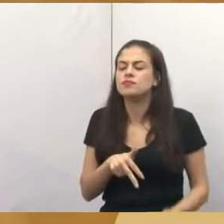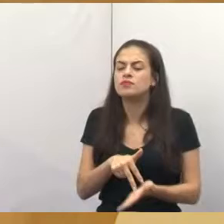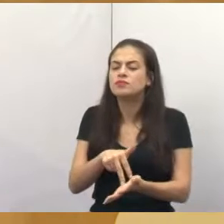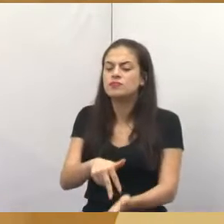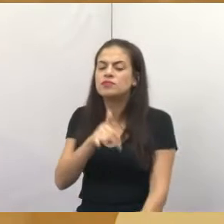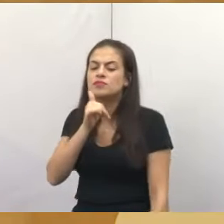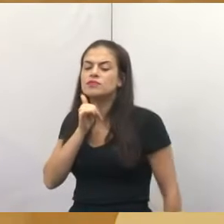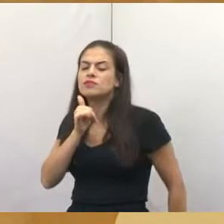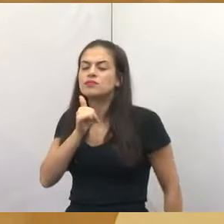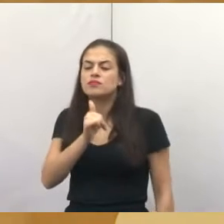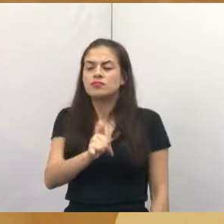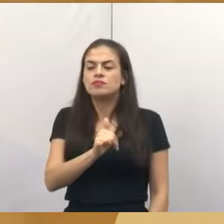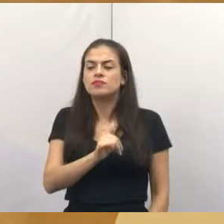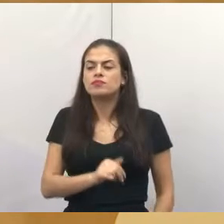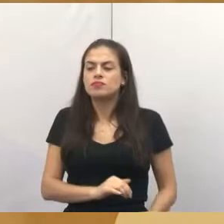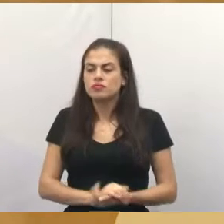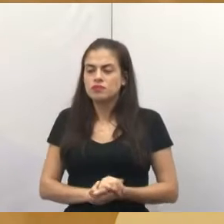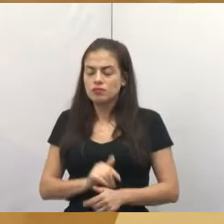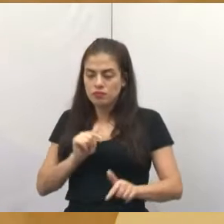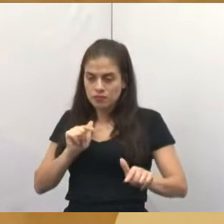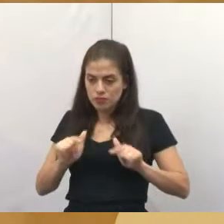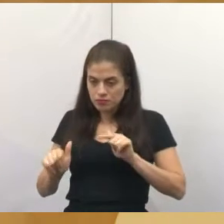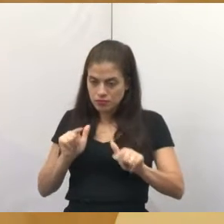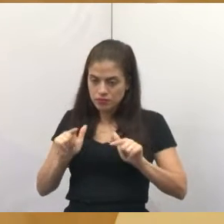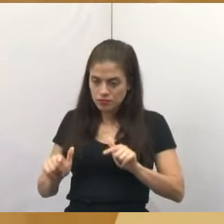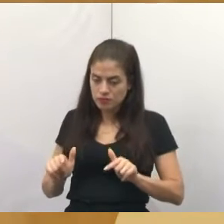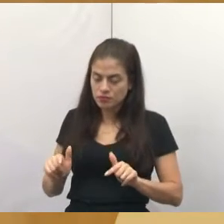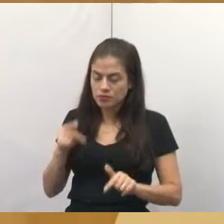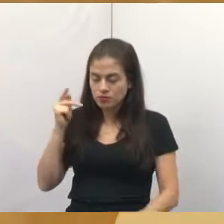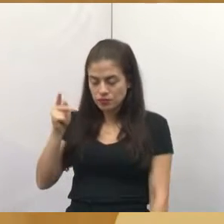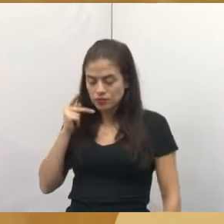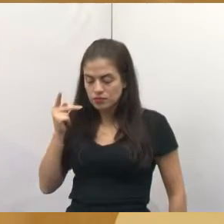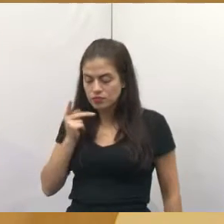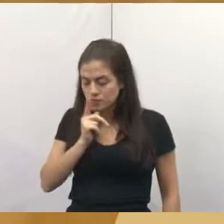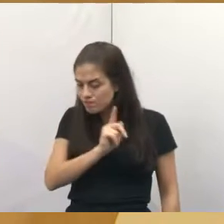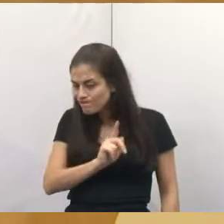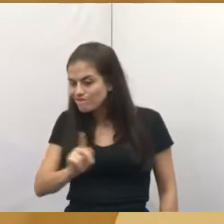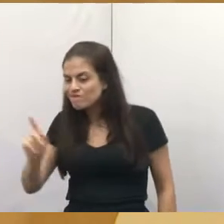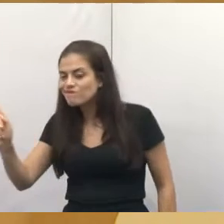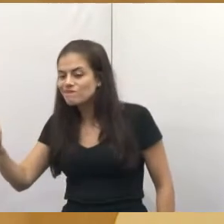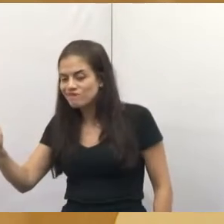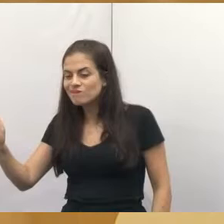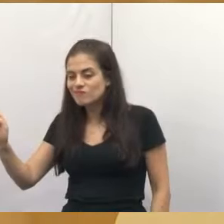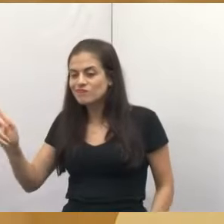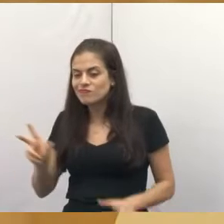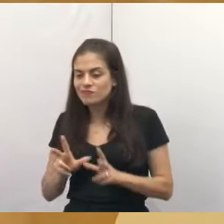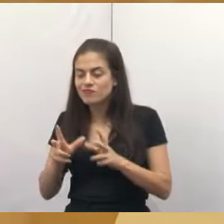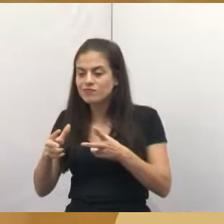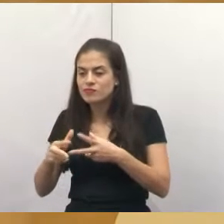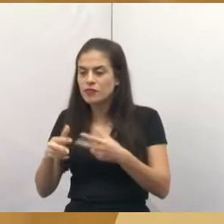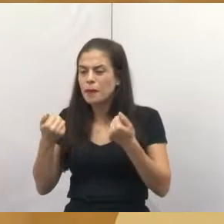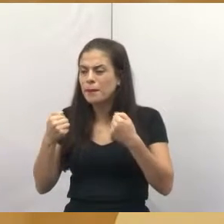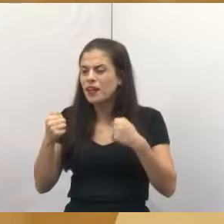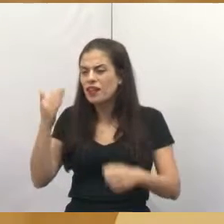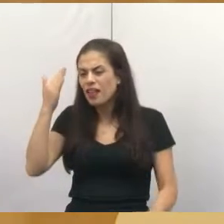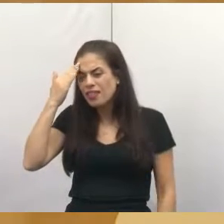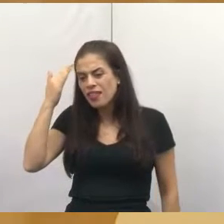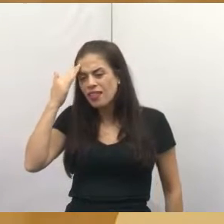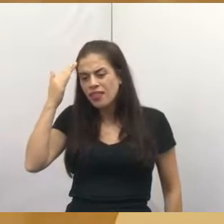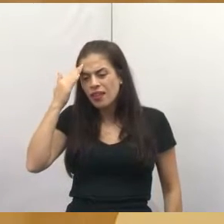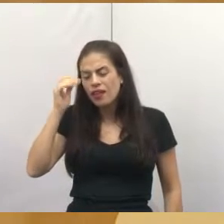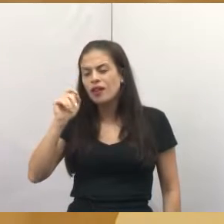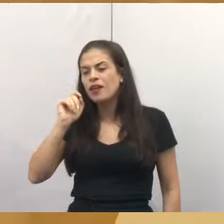falar a respeito de trabalho do vereador fora da Câmara, nós temos que entender que hoje, eu não